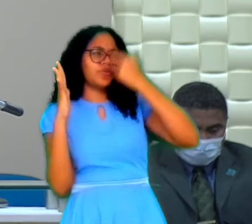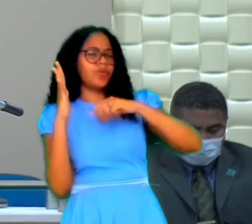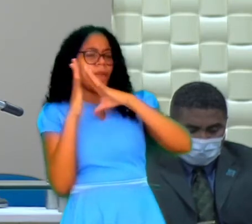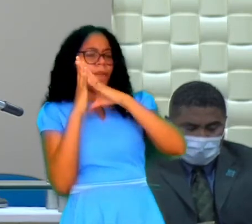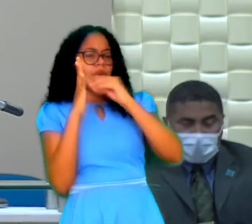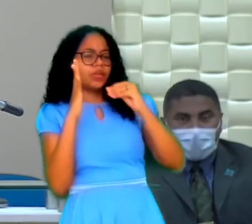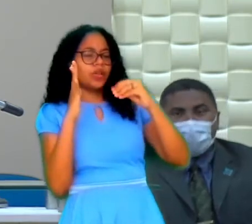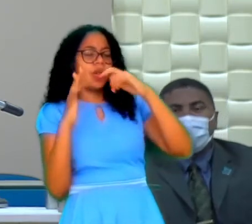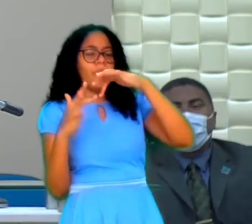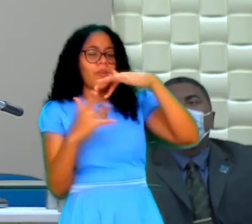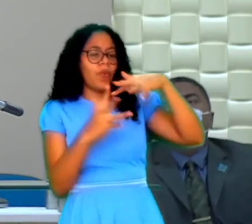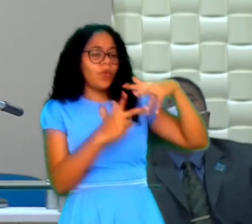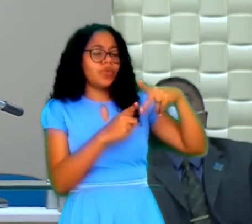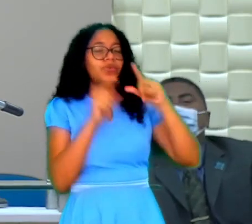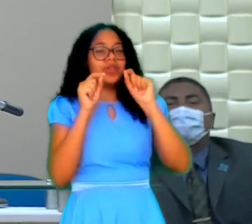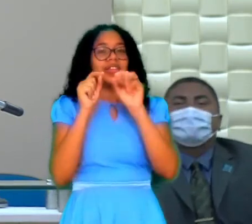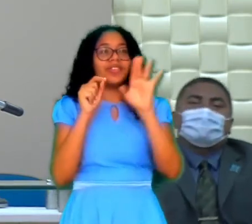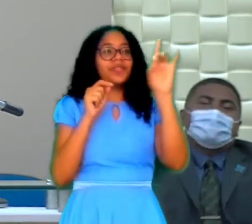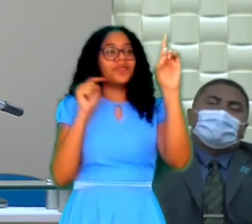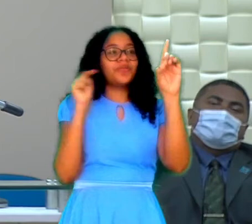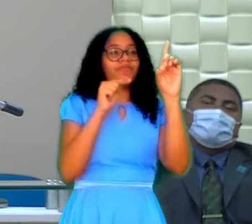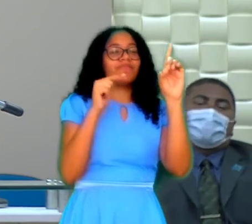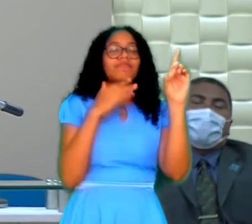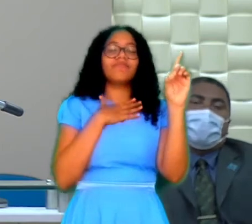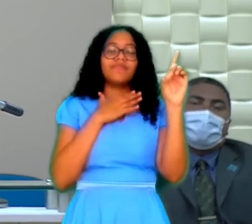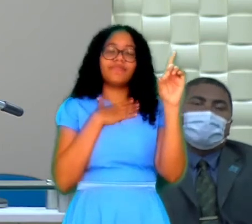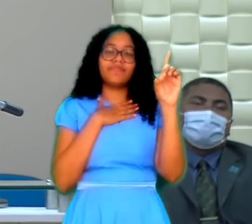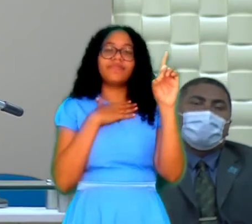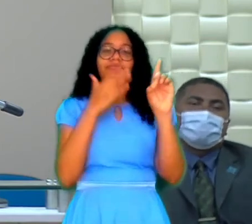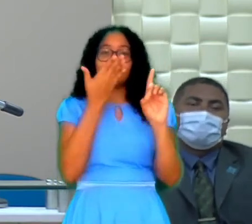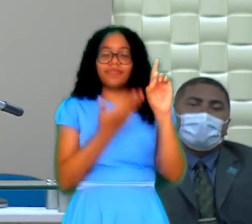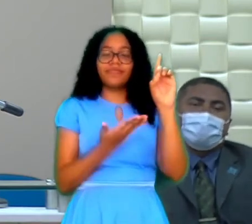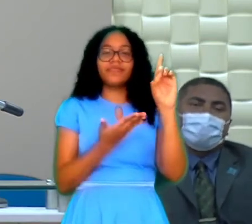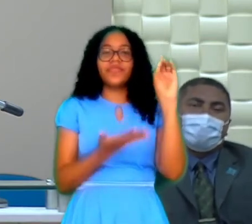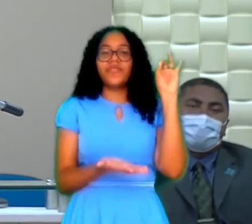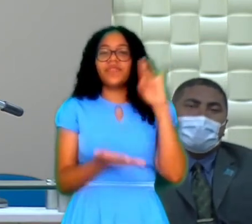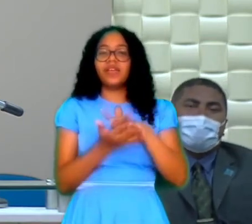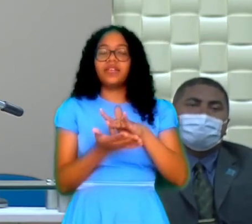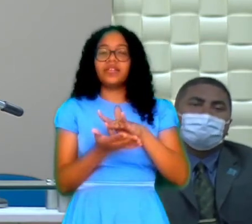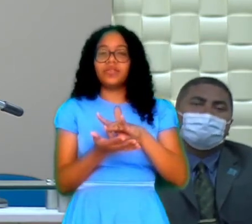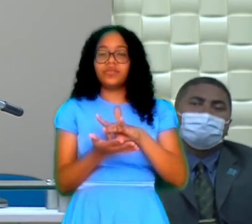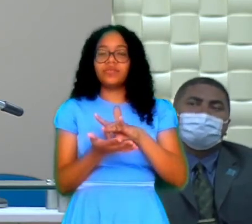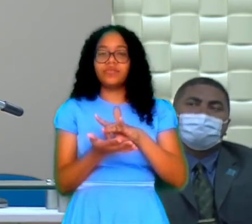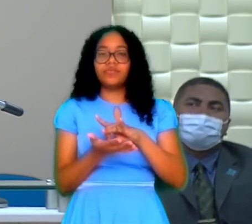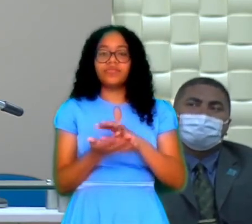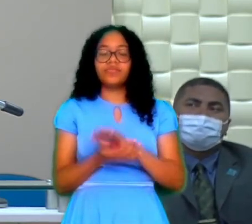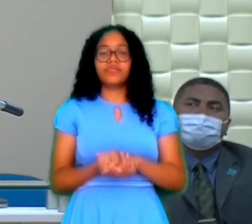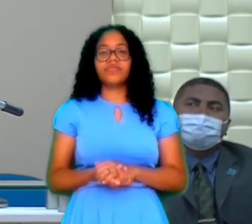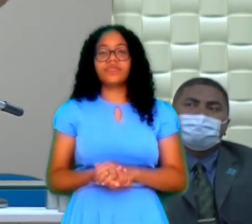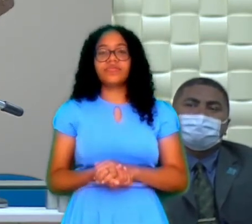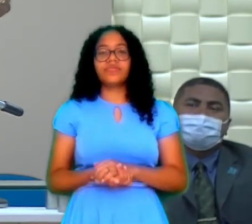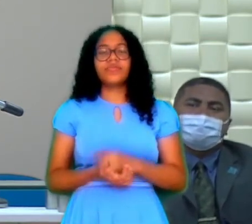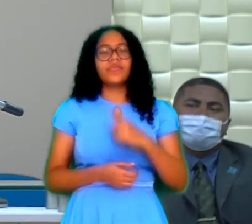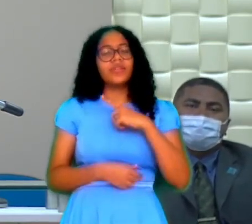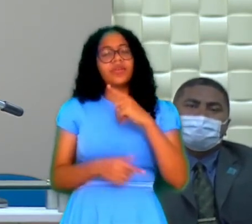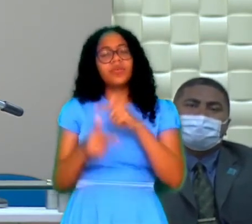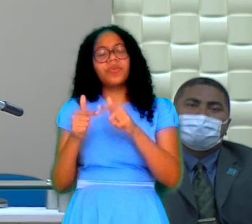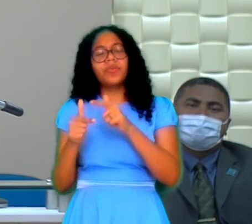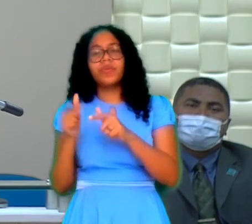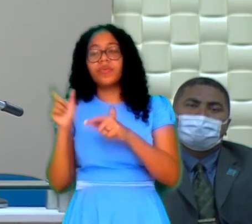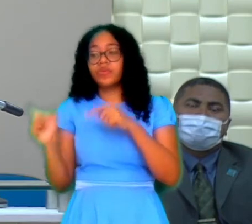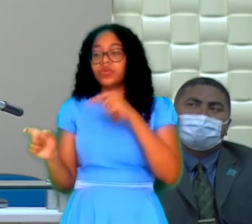nesse lugar, eu sei que é por minha causa que vocês estão sofrendo, eu sei. Só tem uma coisa que outra coisa que eu também